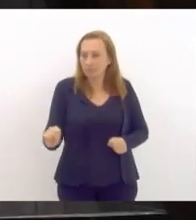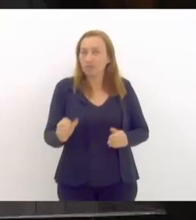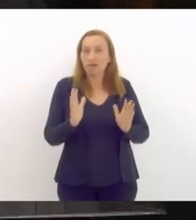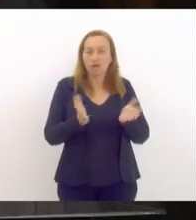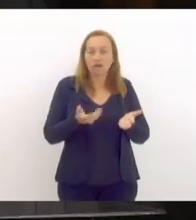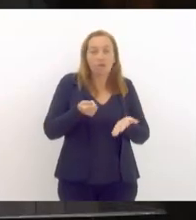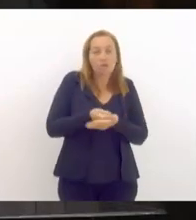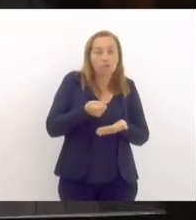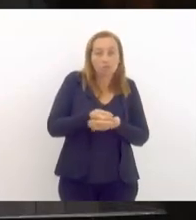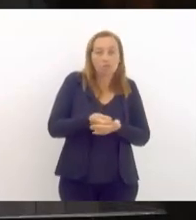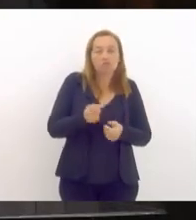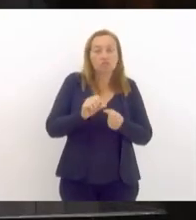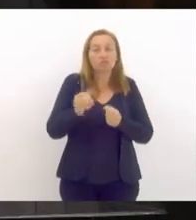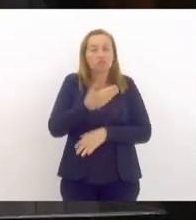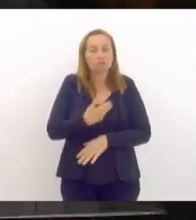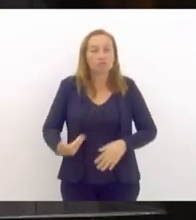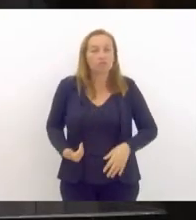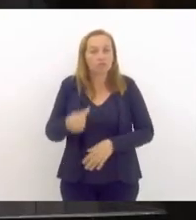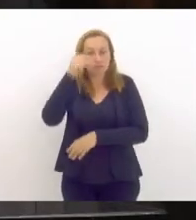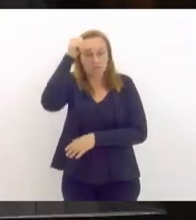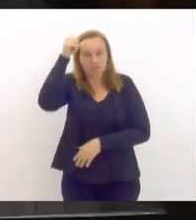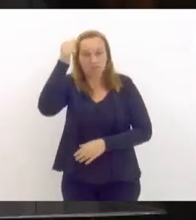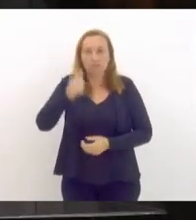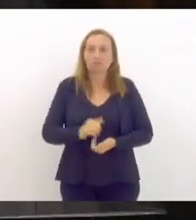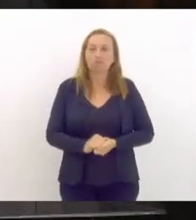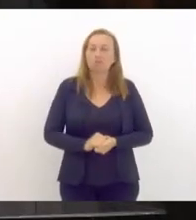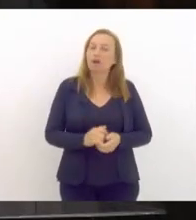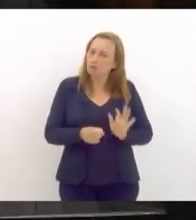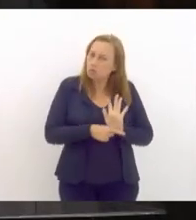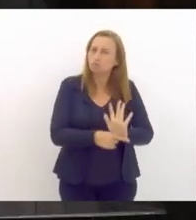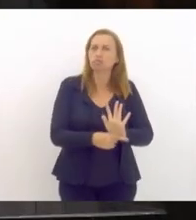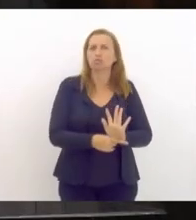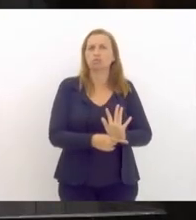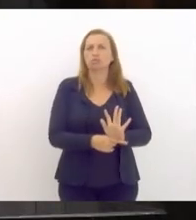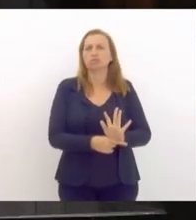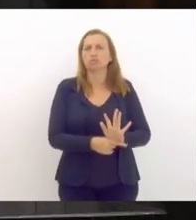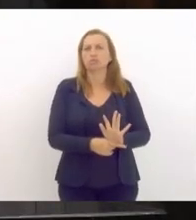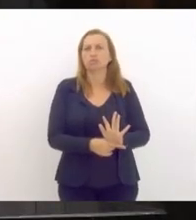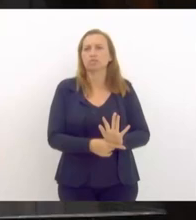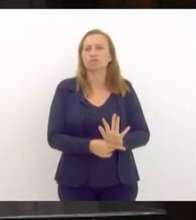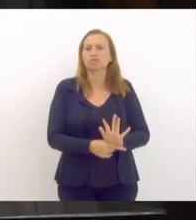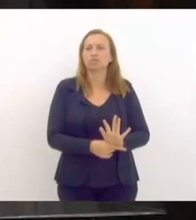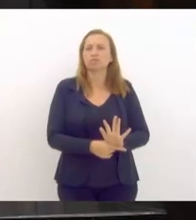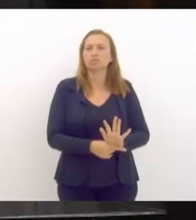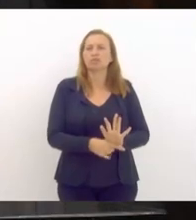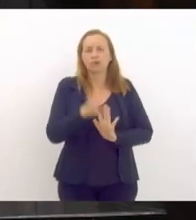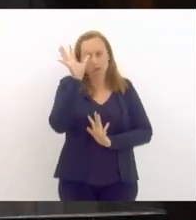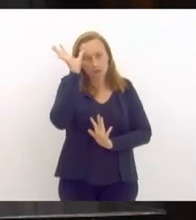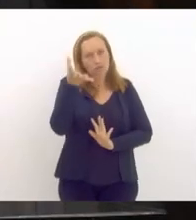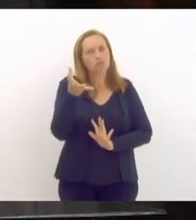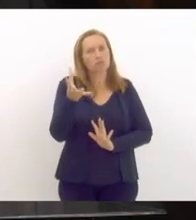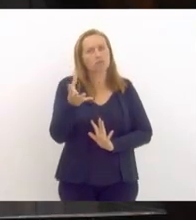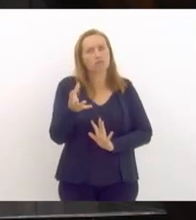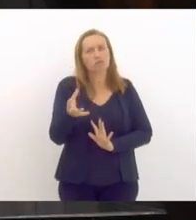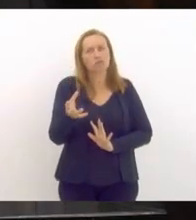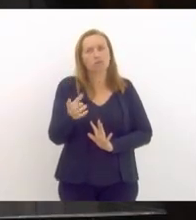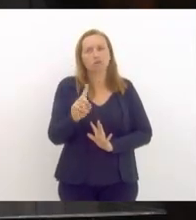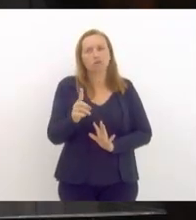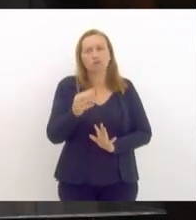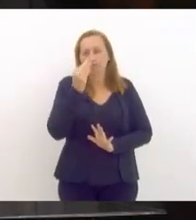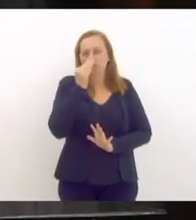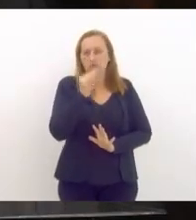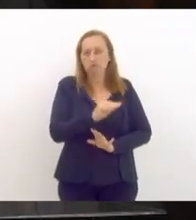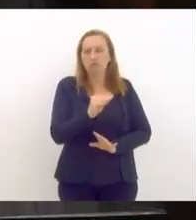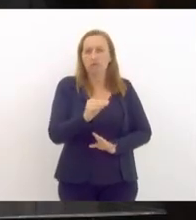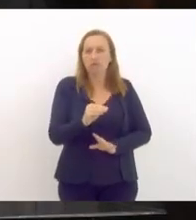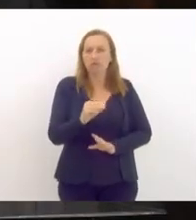a cobrança que a gente faz o governador Cláudio Castro é que ajude a colocar essas Soluções em prática e não deixa os